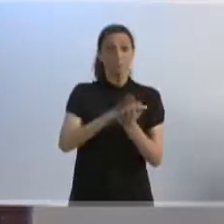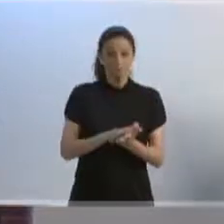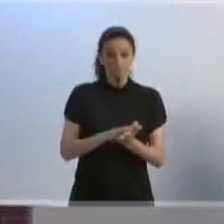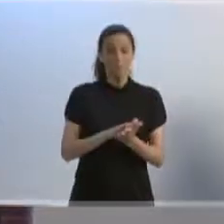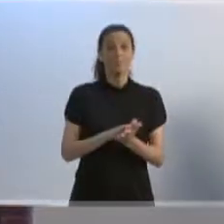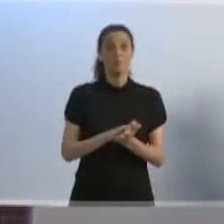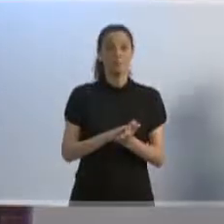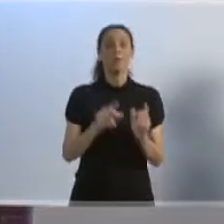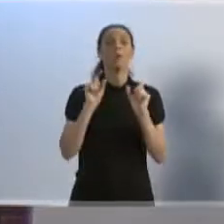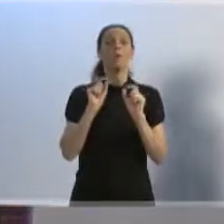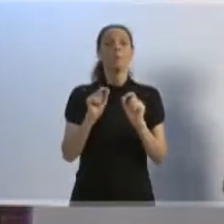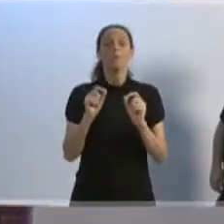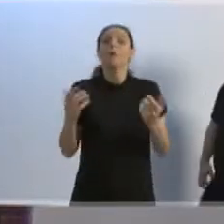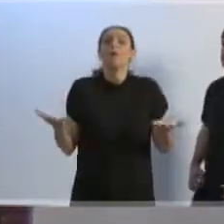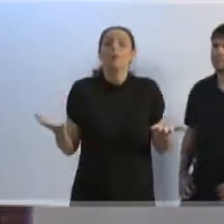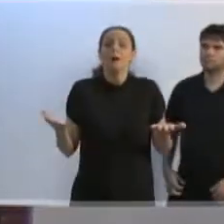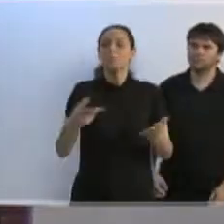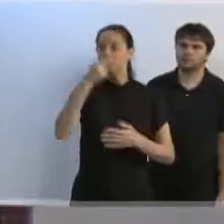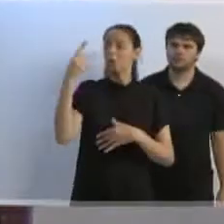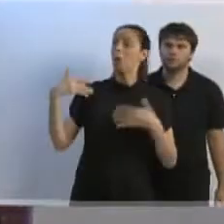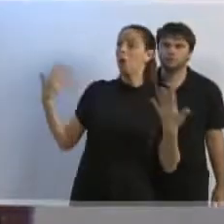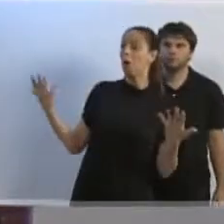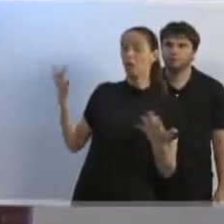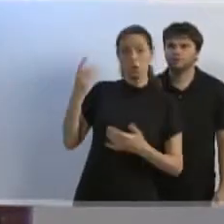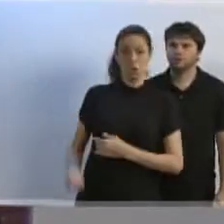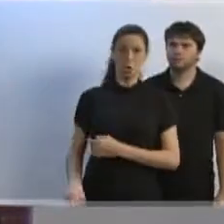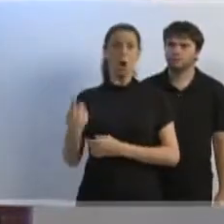está. E as pessoas ainda se perguntam, nossa, mas